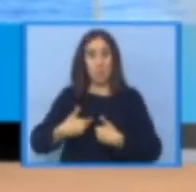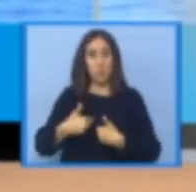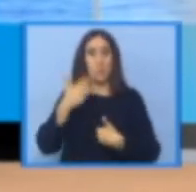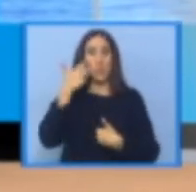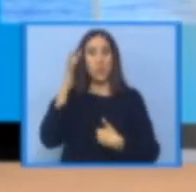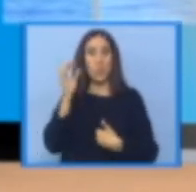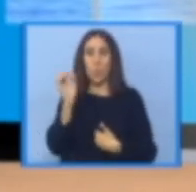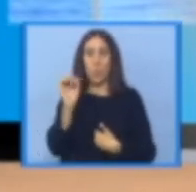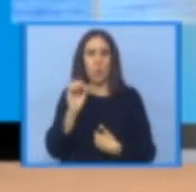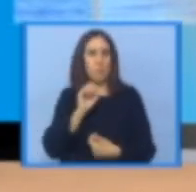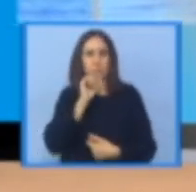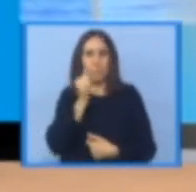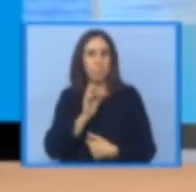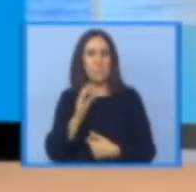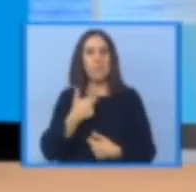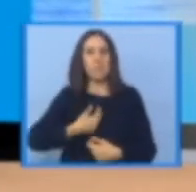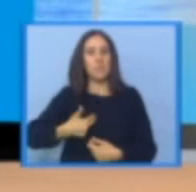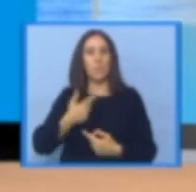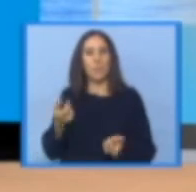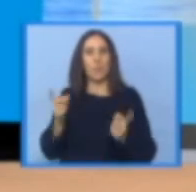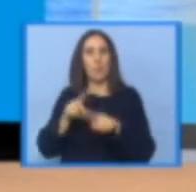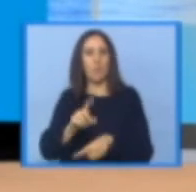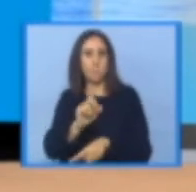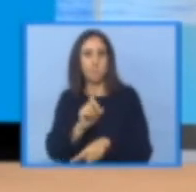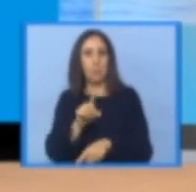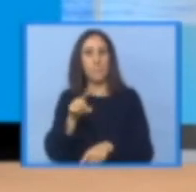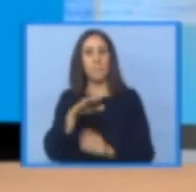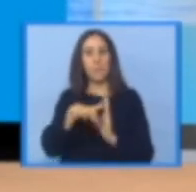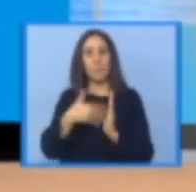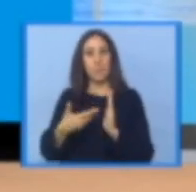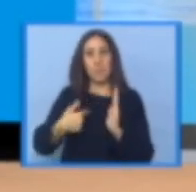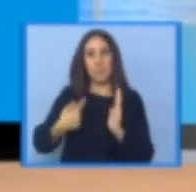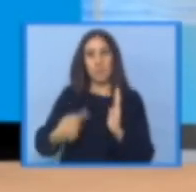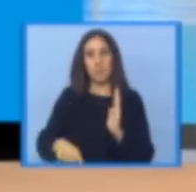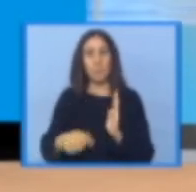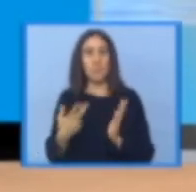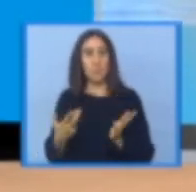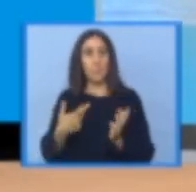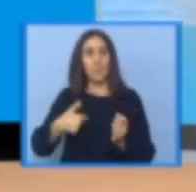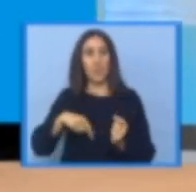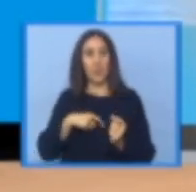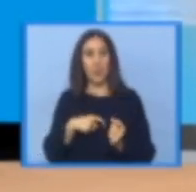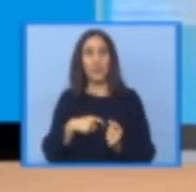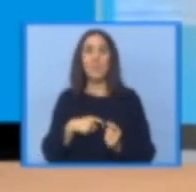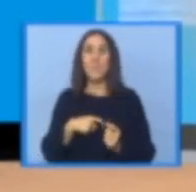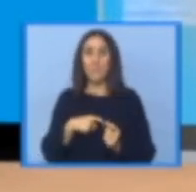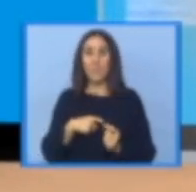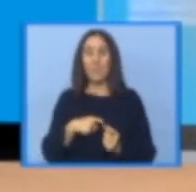há capacidade de os cristãos poderem voltar. E este plano que nós temos, que tem